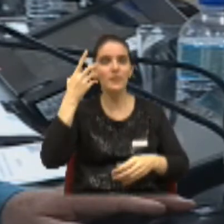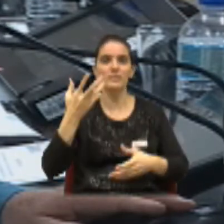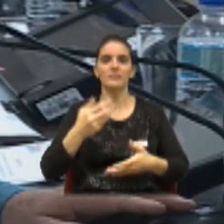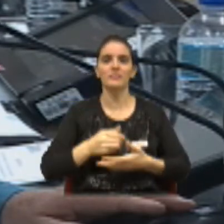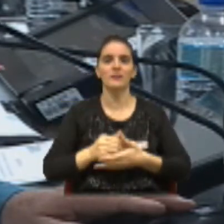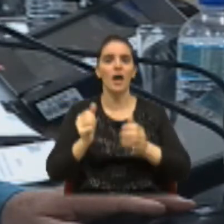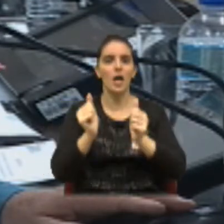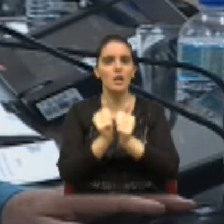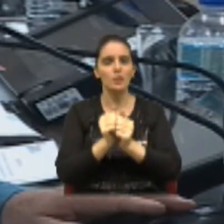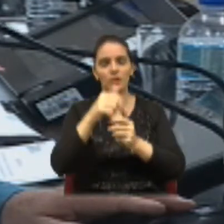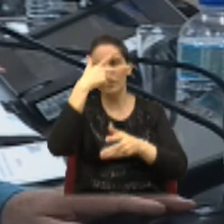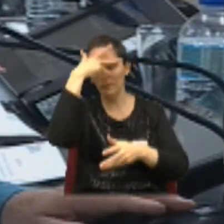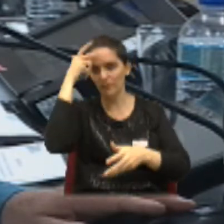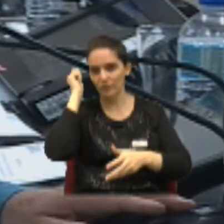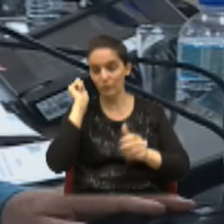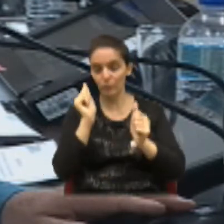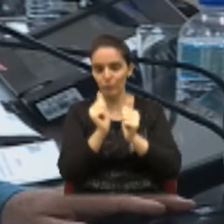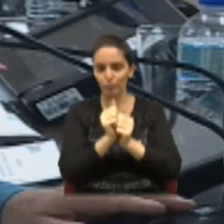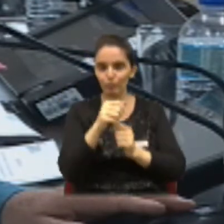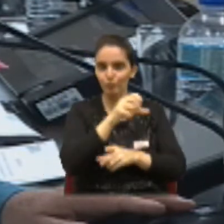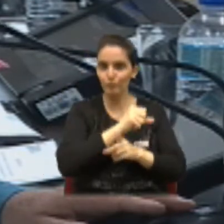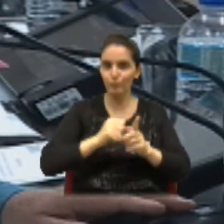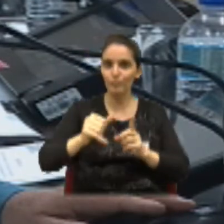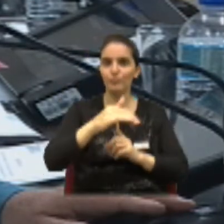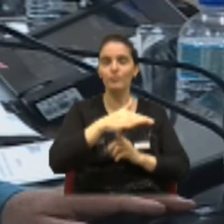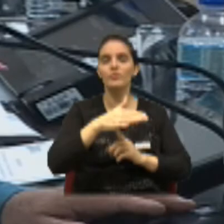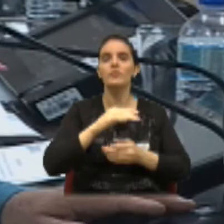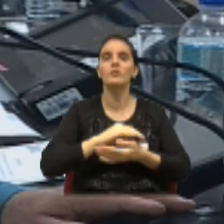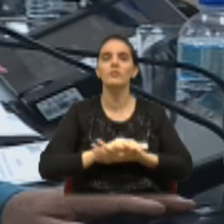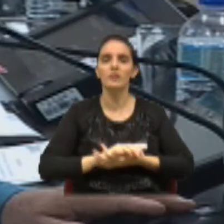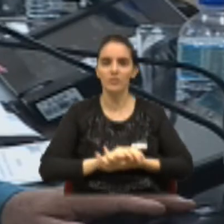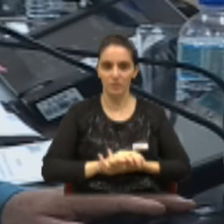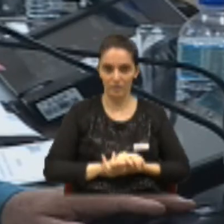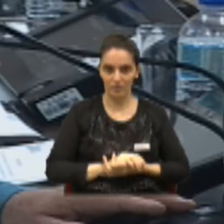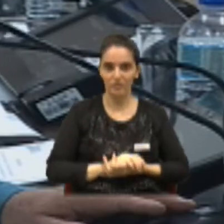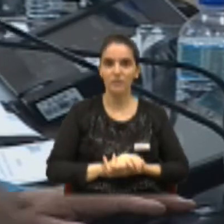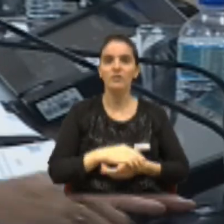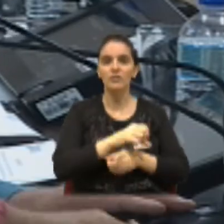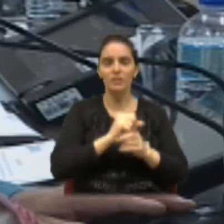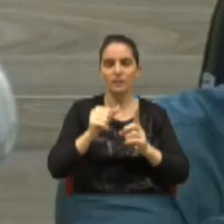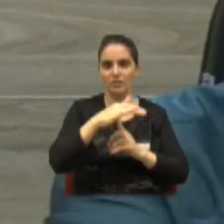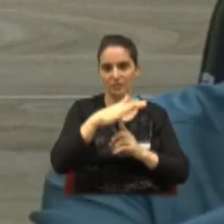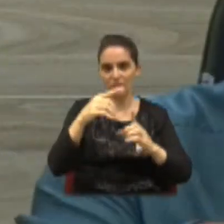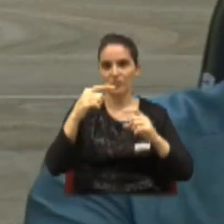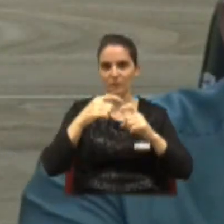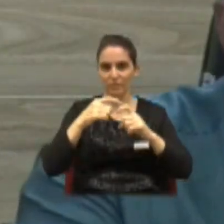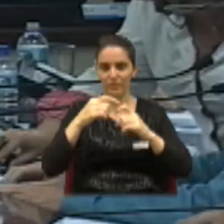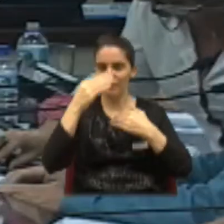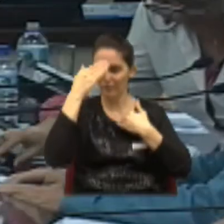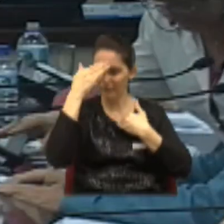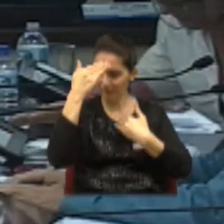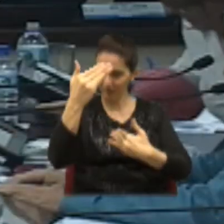junto ao executivo, junto à sociedade de uma forma geral e principalmente na sociedade médica. Muito obrigada.